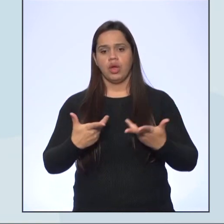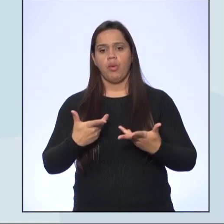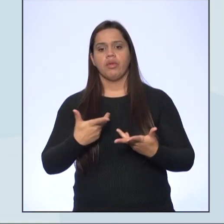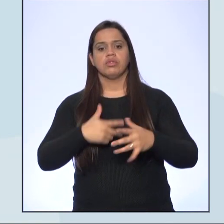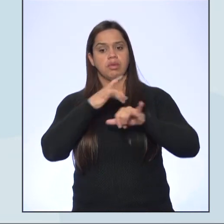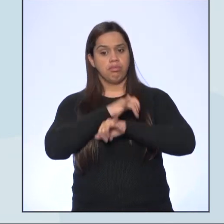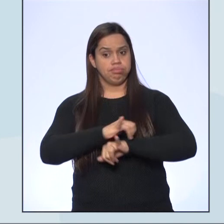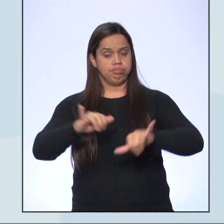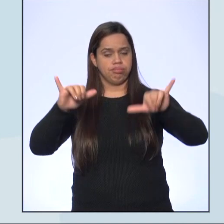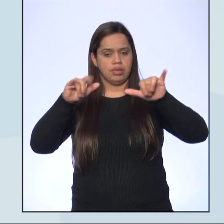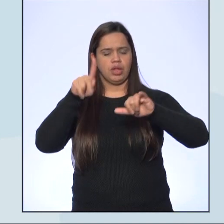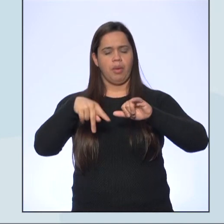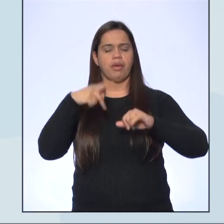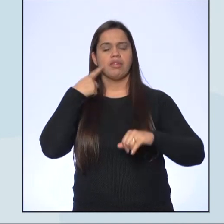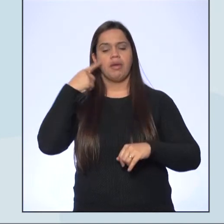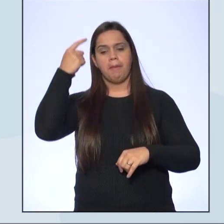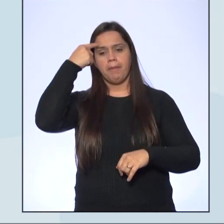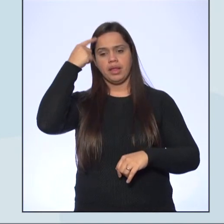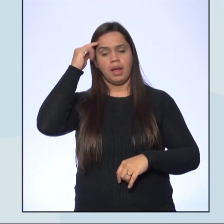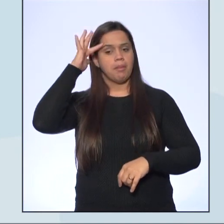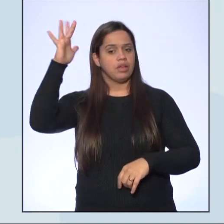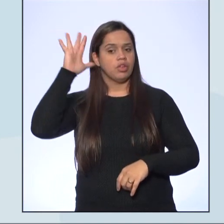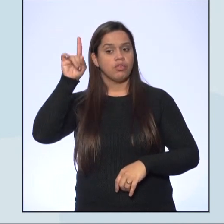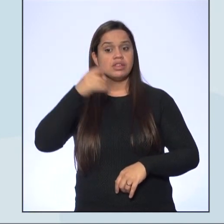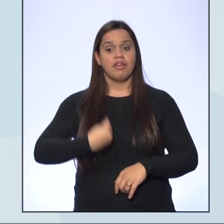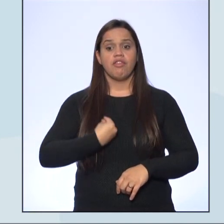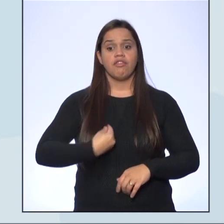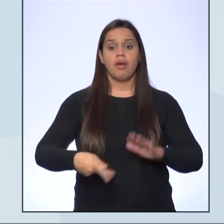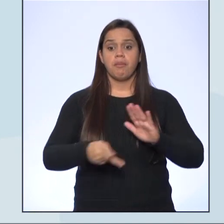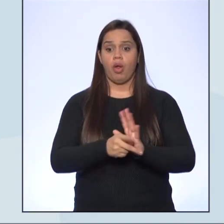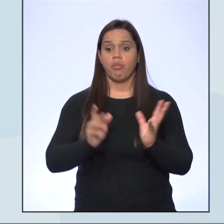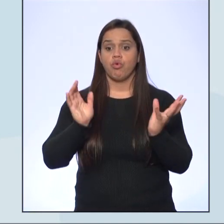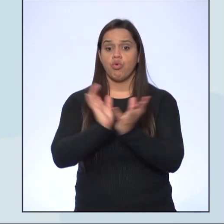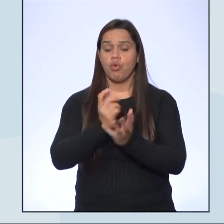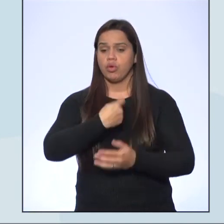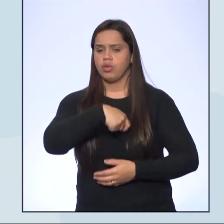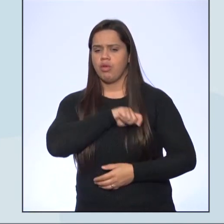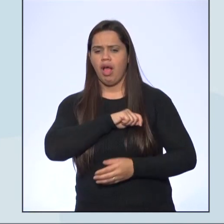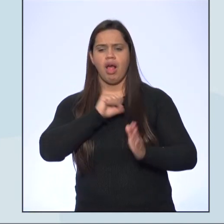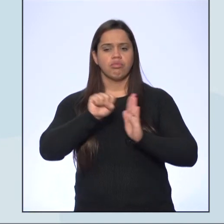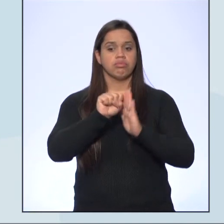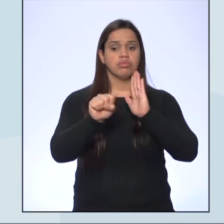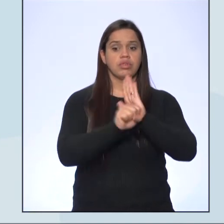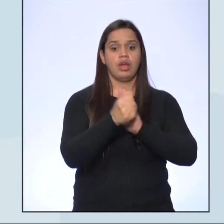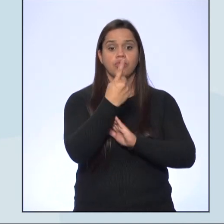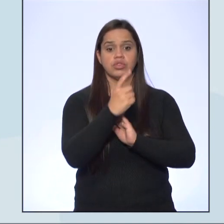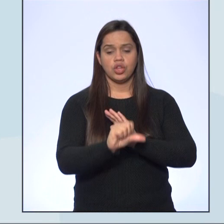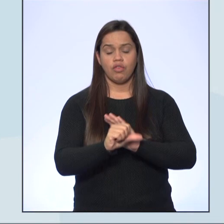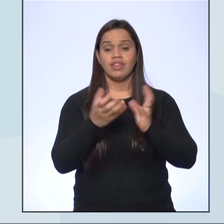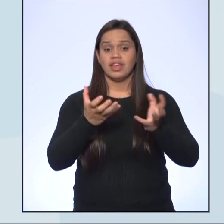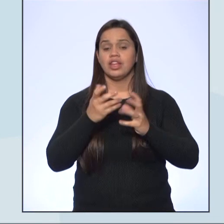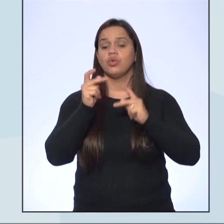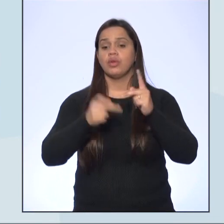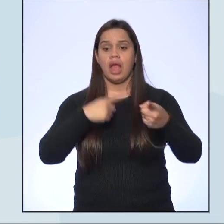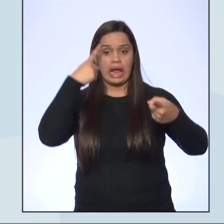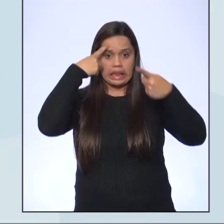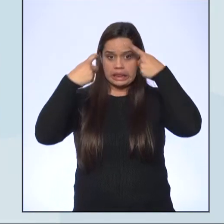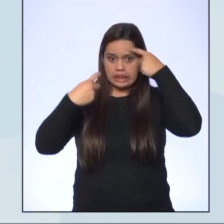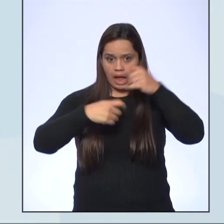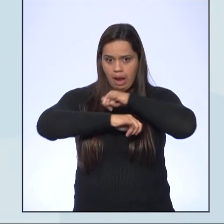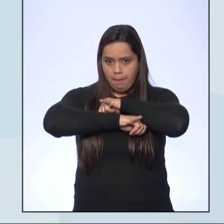imaginar que você vivia em uma colônia espanhola lá no século XIX e queria popularizar as ideias